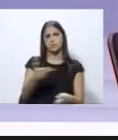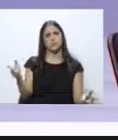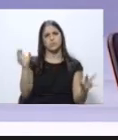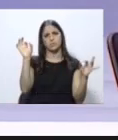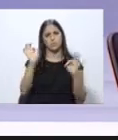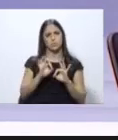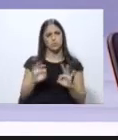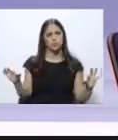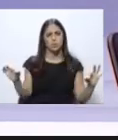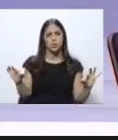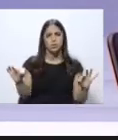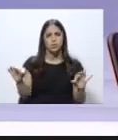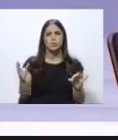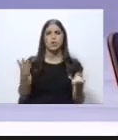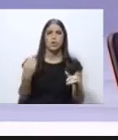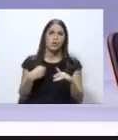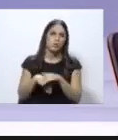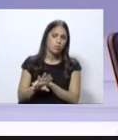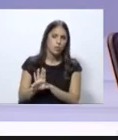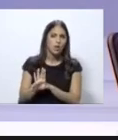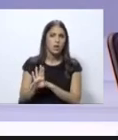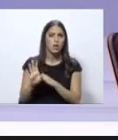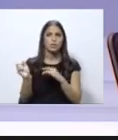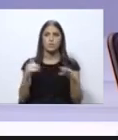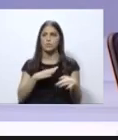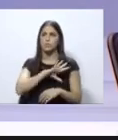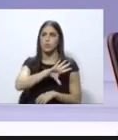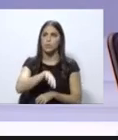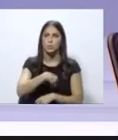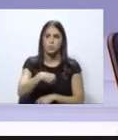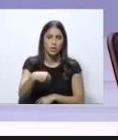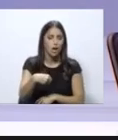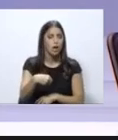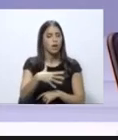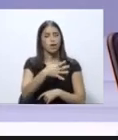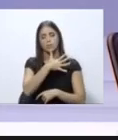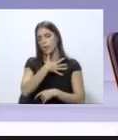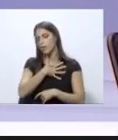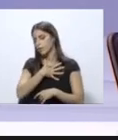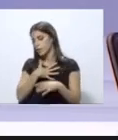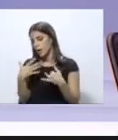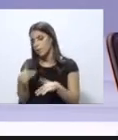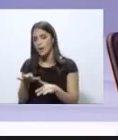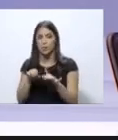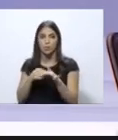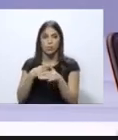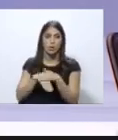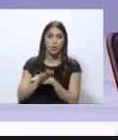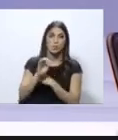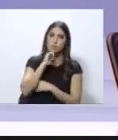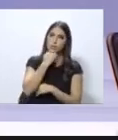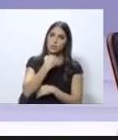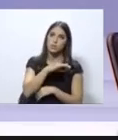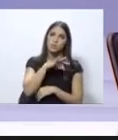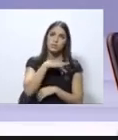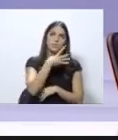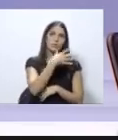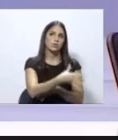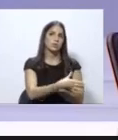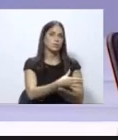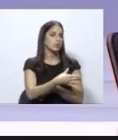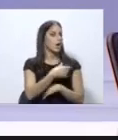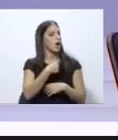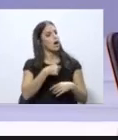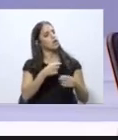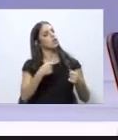mal guardado do futebol mundial, o Benfica até estava mal em manter o segredo e tal. Depois veio dizer, eu nunca acreditei.